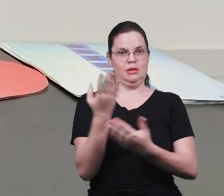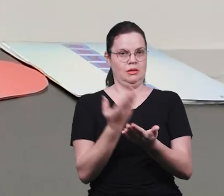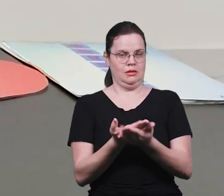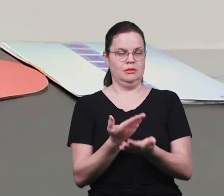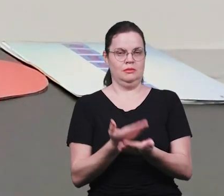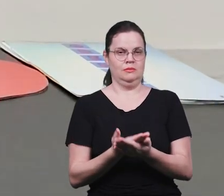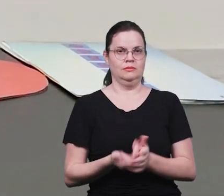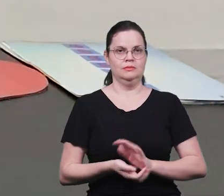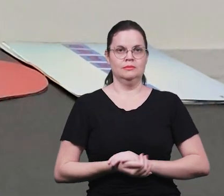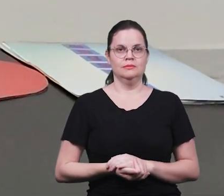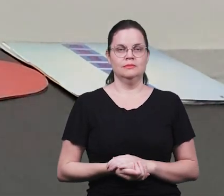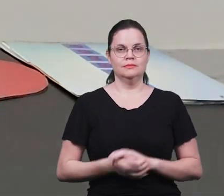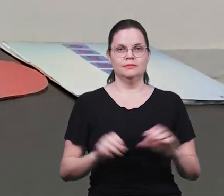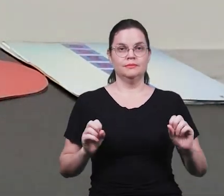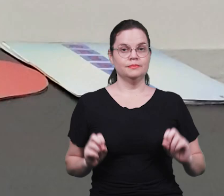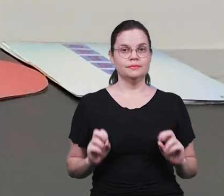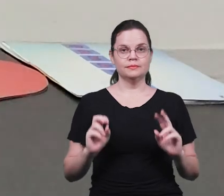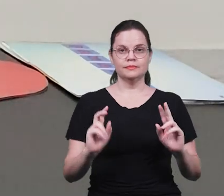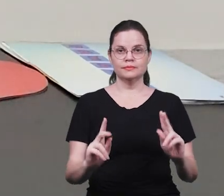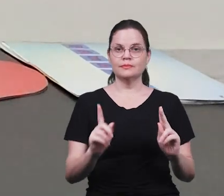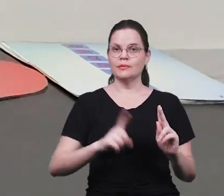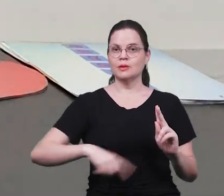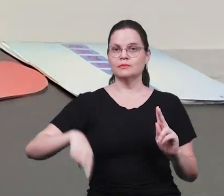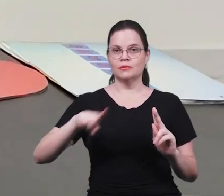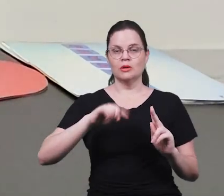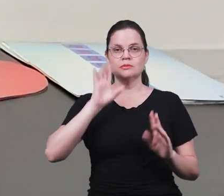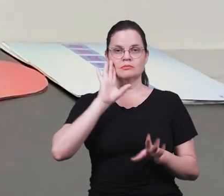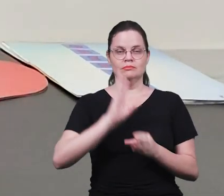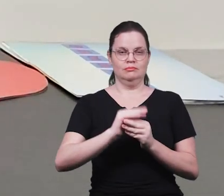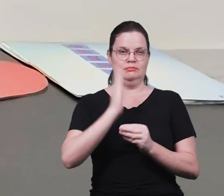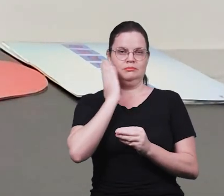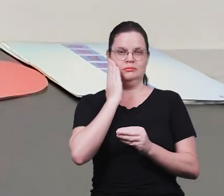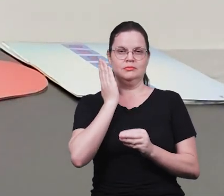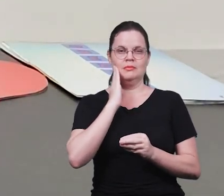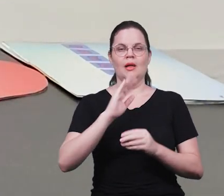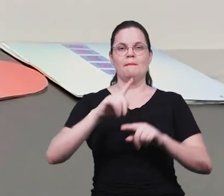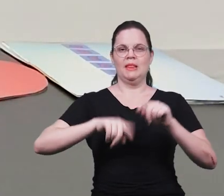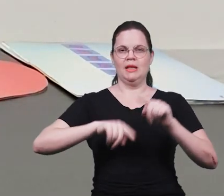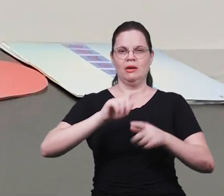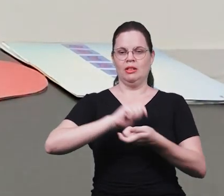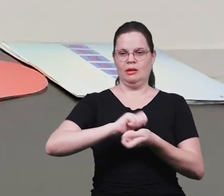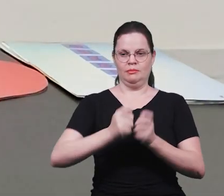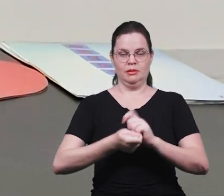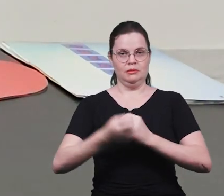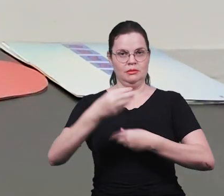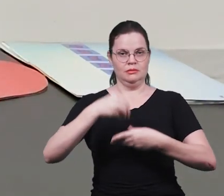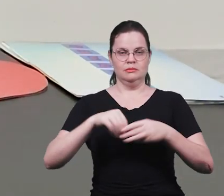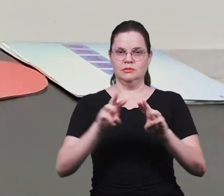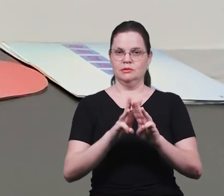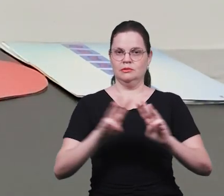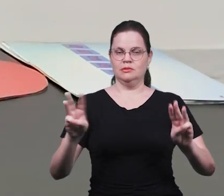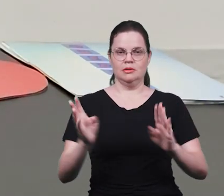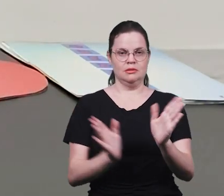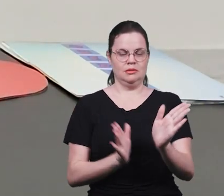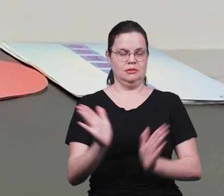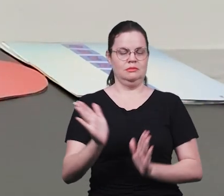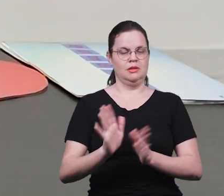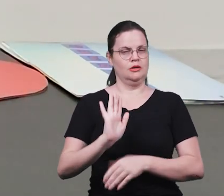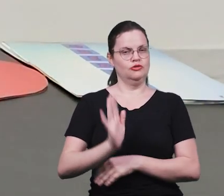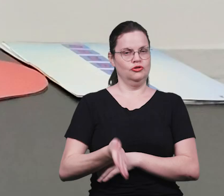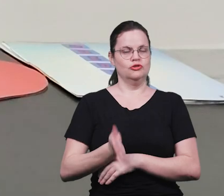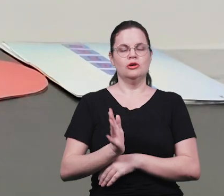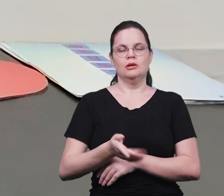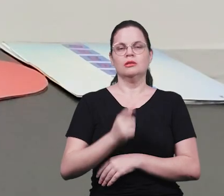que é a quarta aula, tá? Então, todo o material adaptável, ele está lá no site